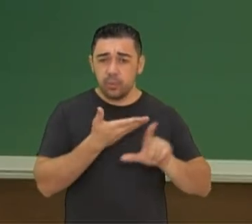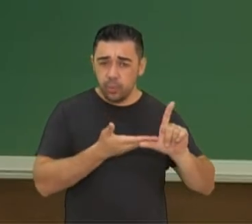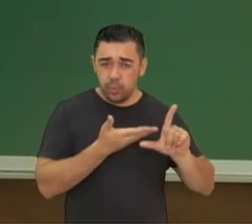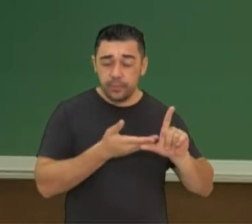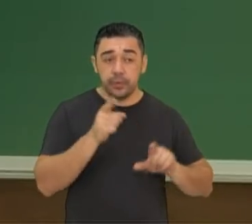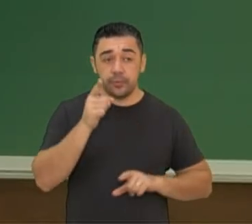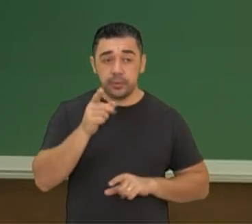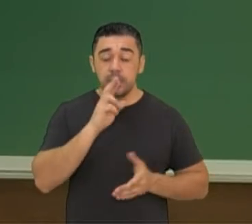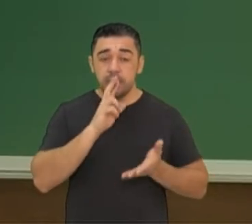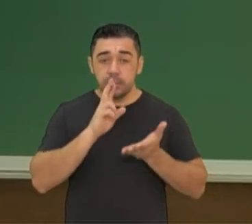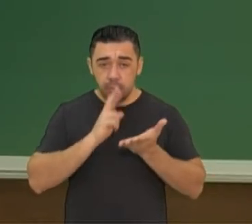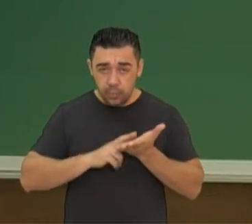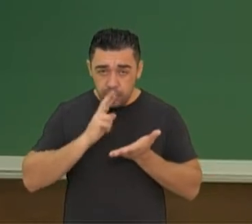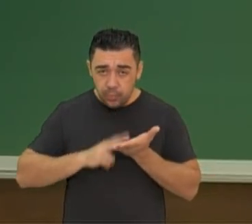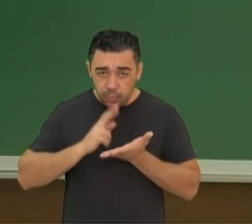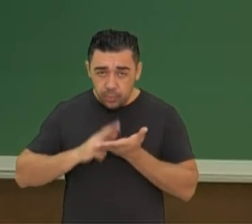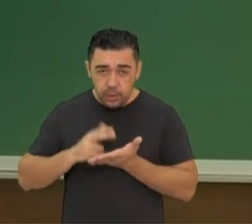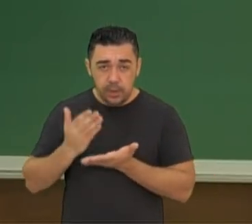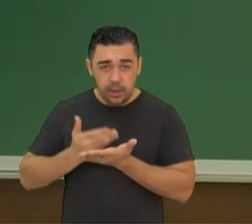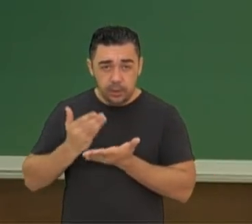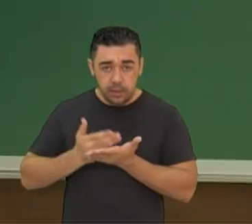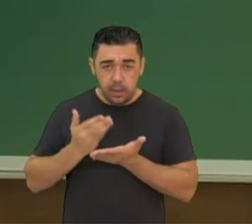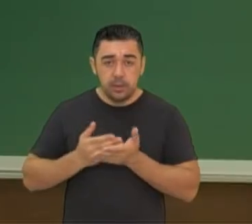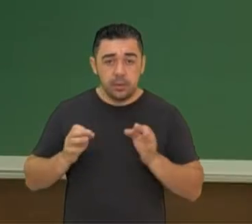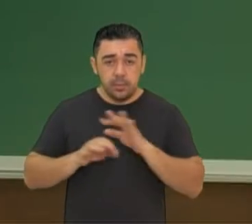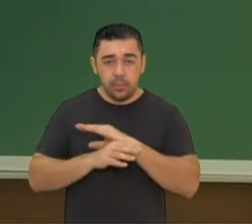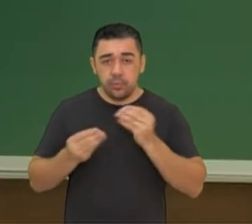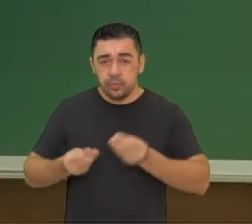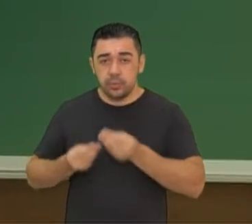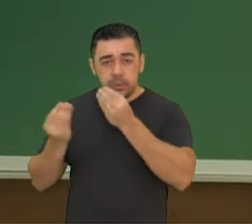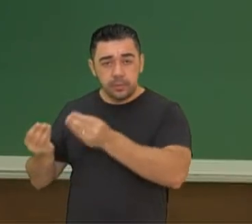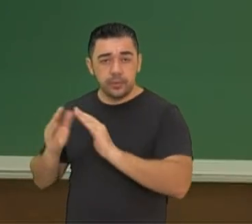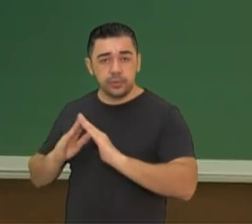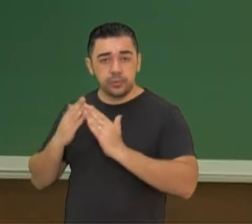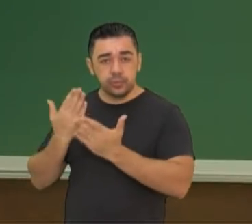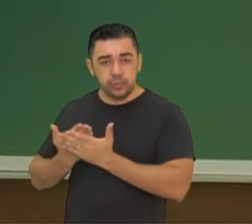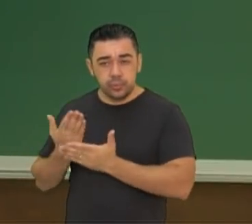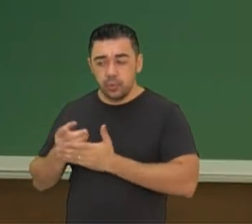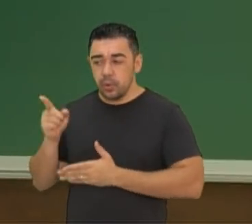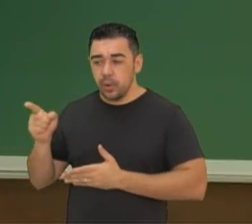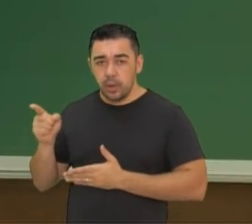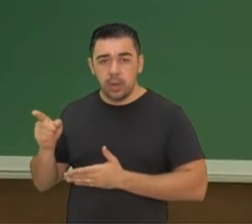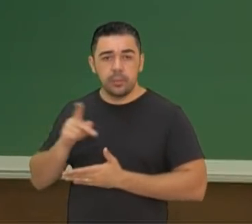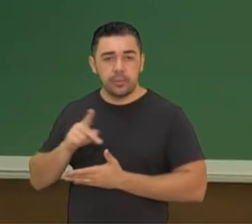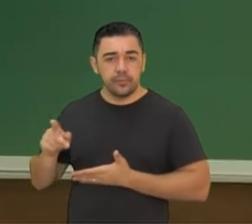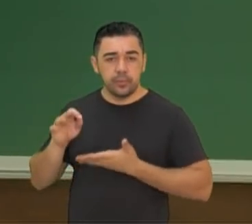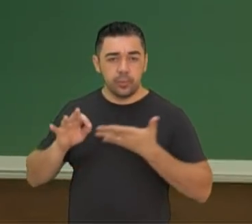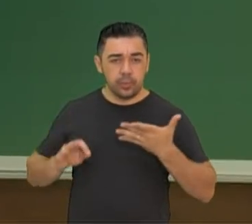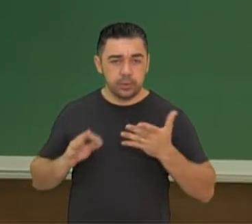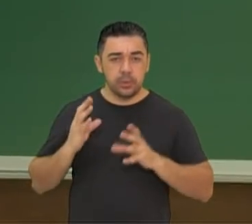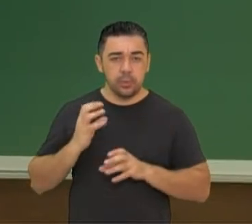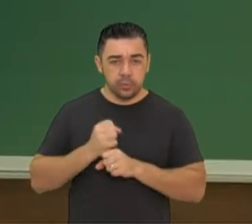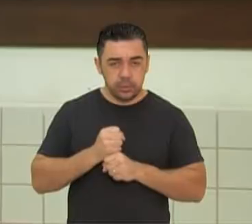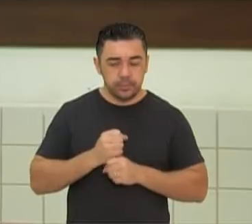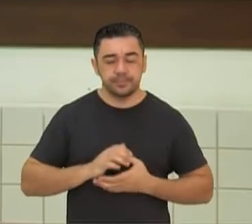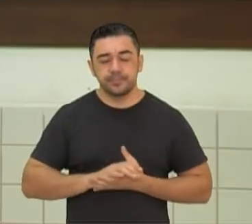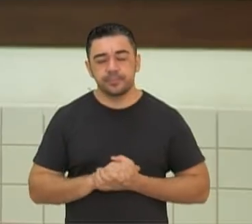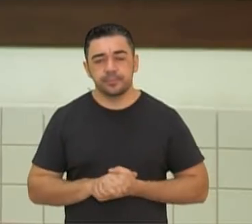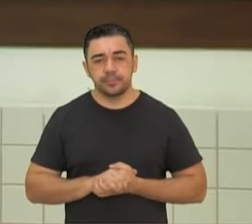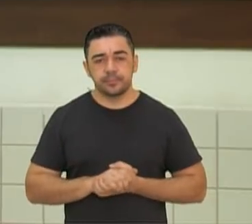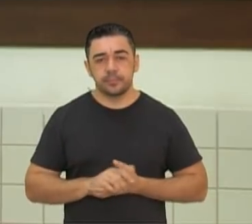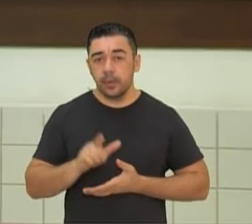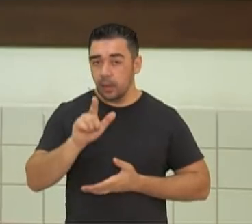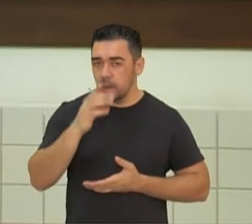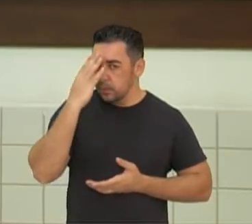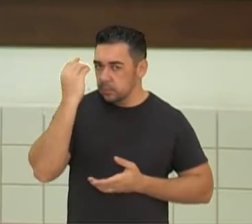seguinte: faça as suas atividades direitinho no seu caderno, tá? E leve na escola para que seja feita a correção, a verificação, tá bom? Também não se